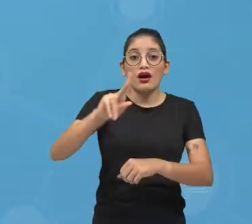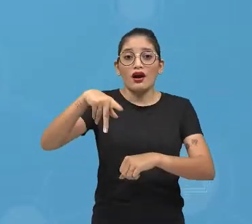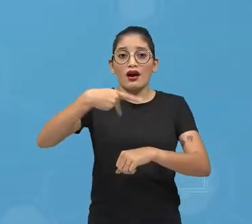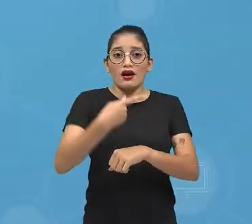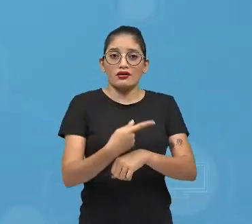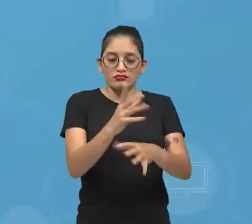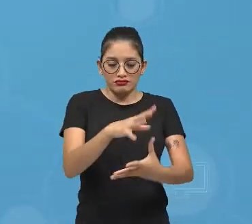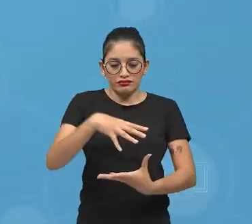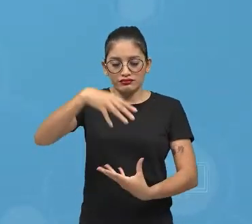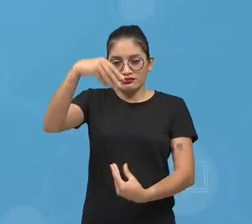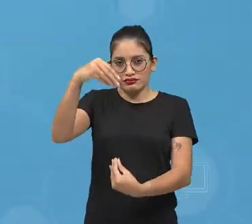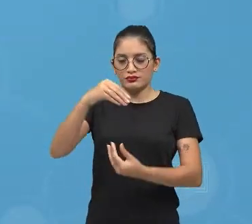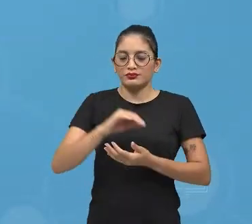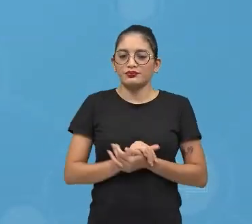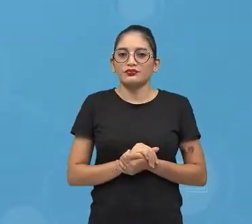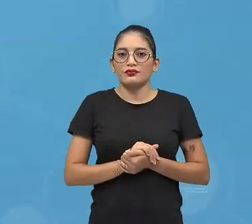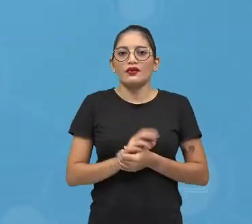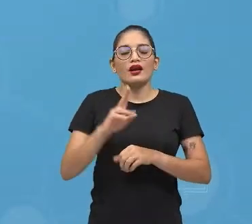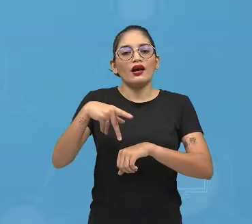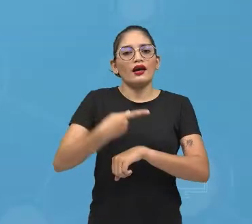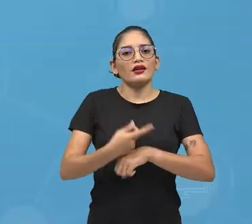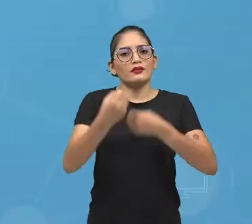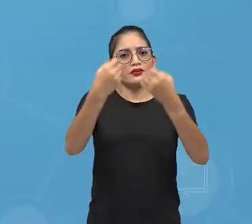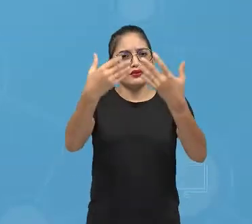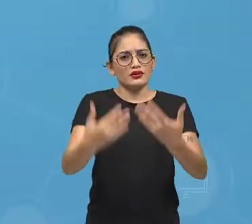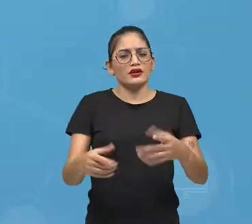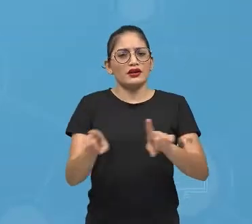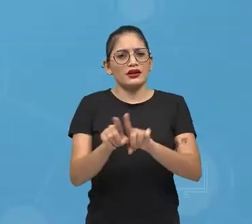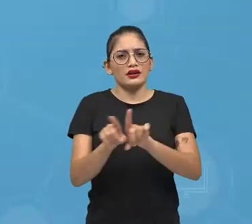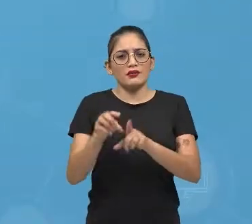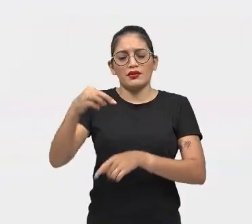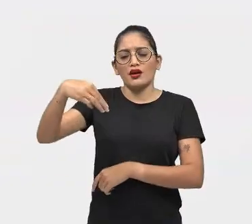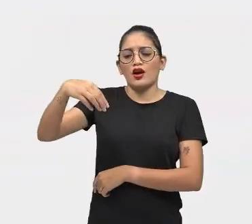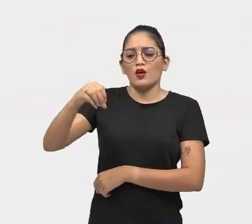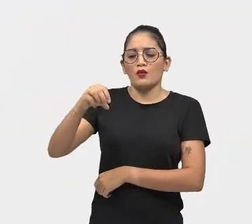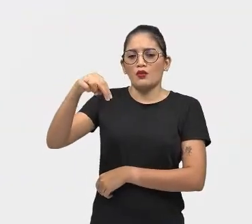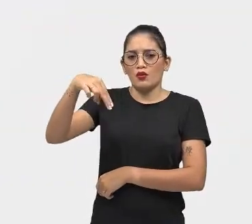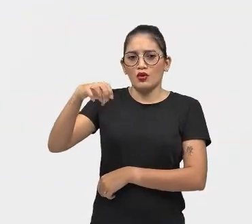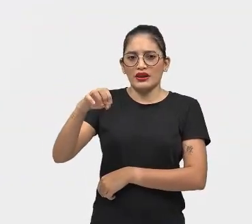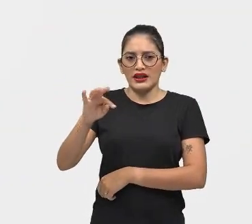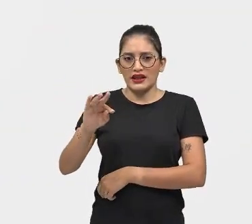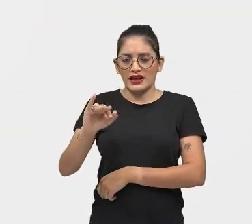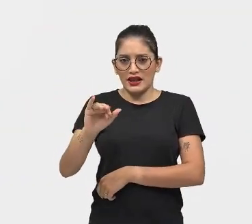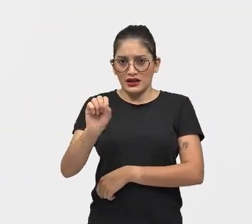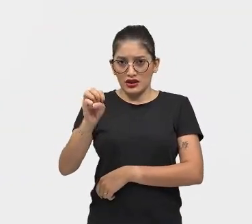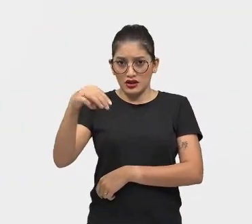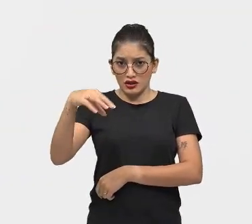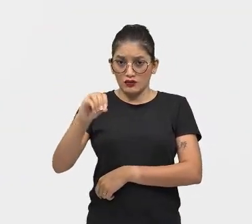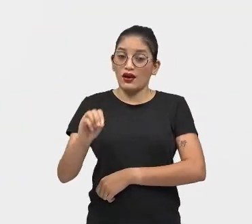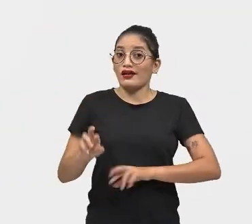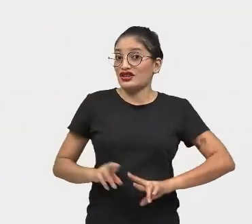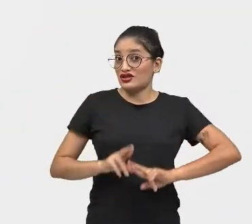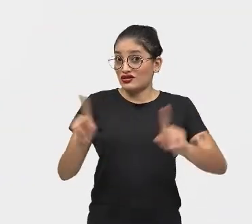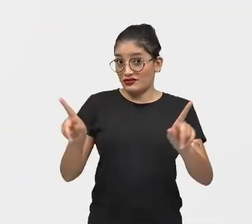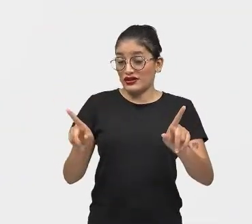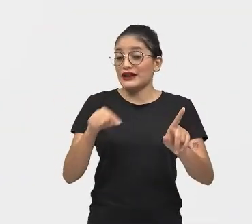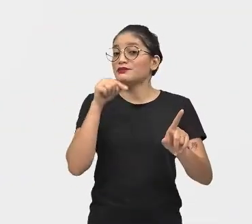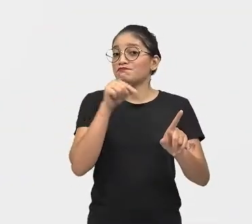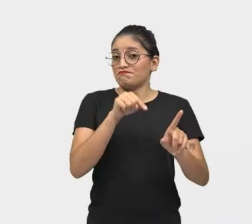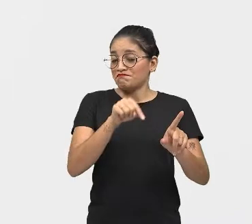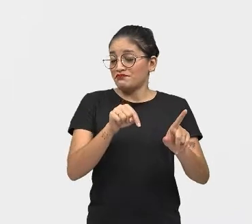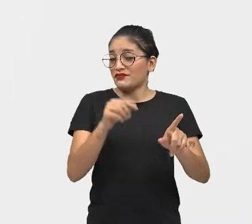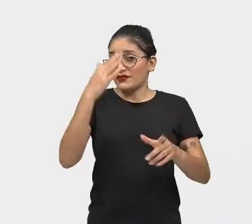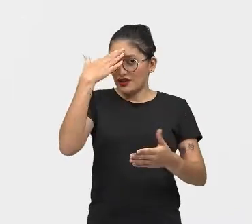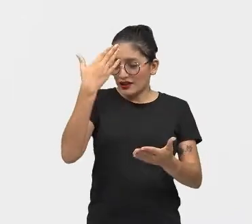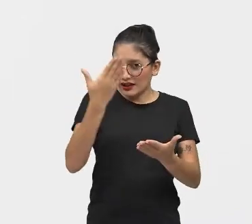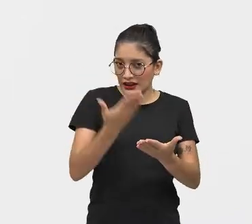certo? Depois nós vamos ver que o monoteísmo, que é o contrário do politeísmo, ele acredita